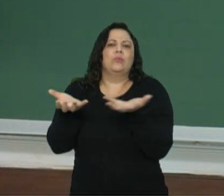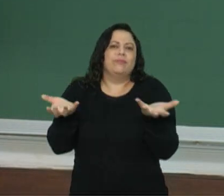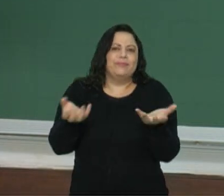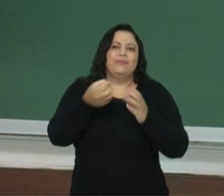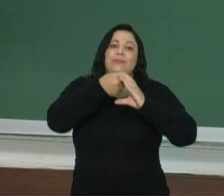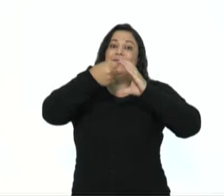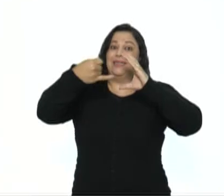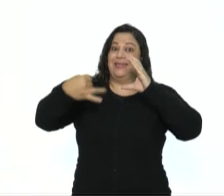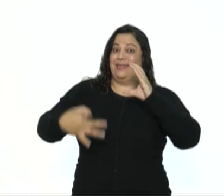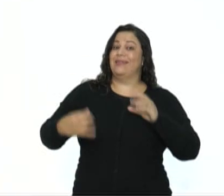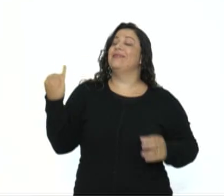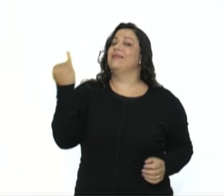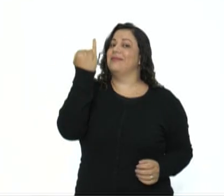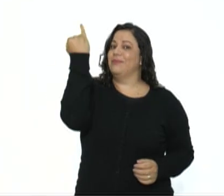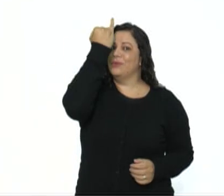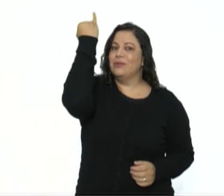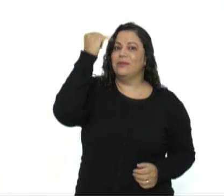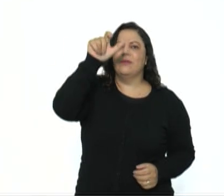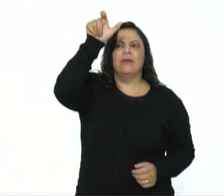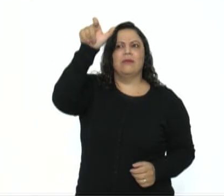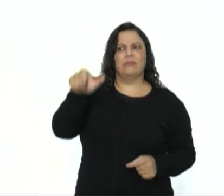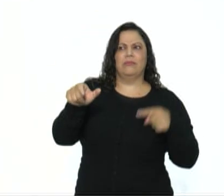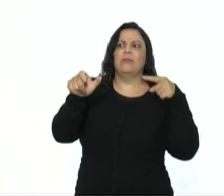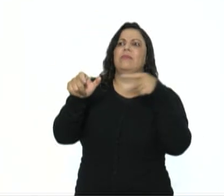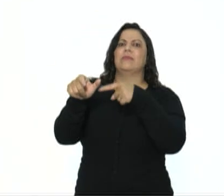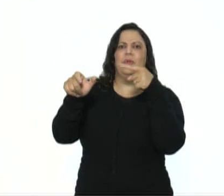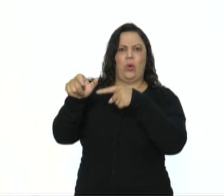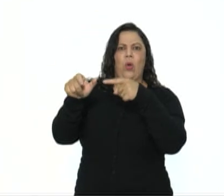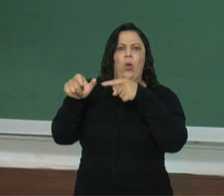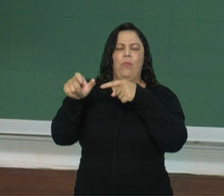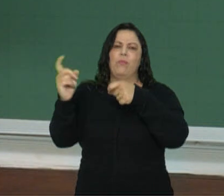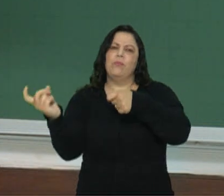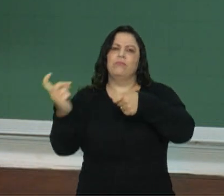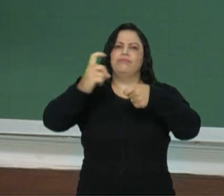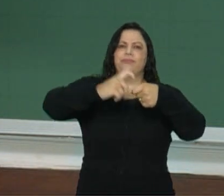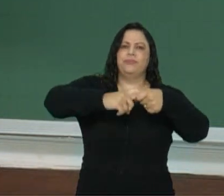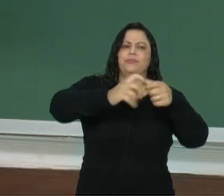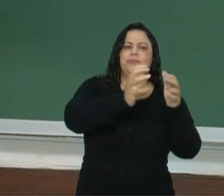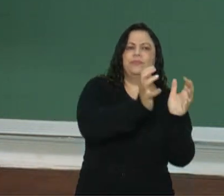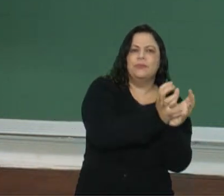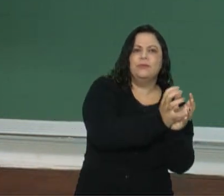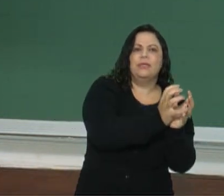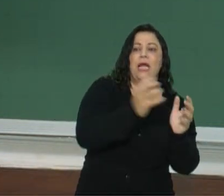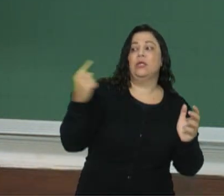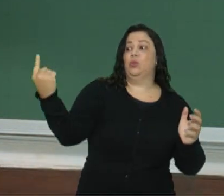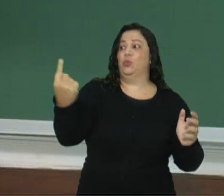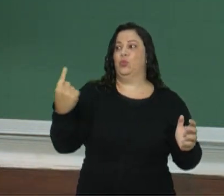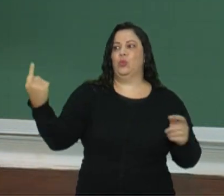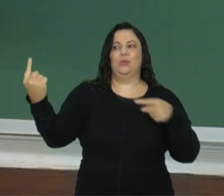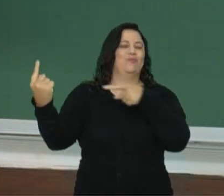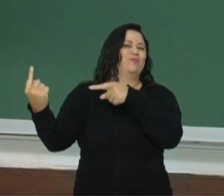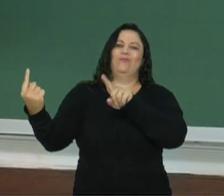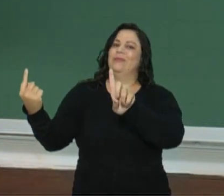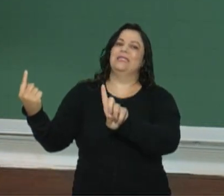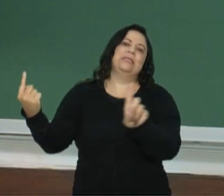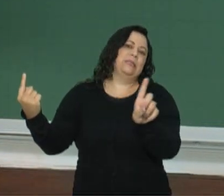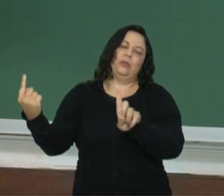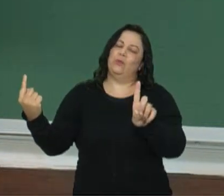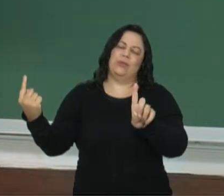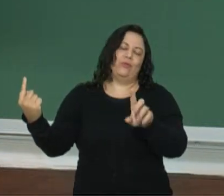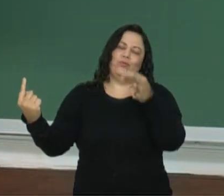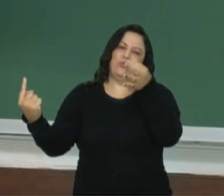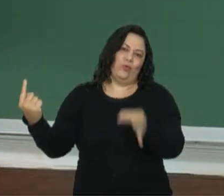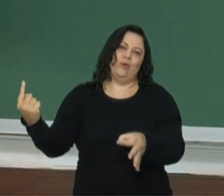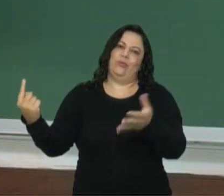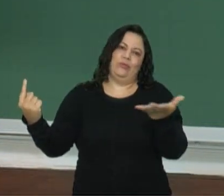característica importante, o indivíduo se reconhece como indivíduo na comunidade. Sozinho, ele não consegue ou não é o correto